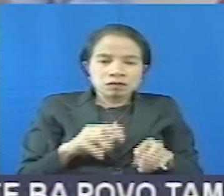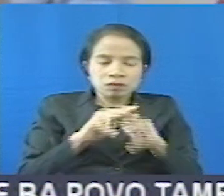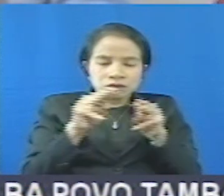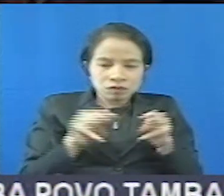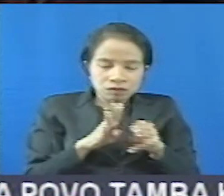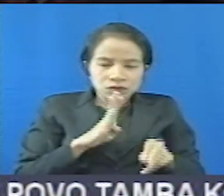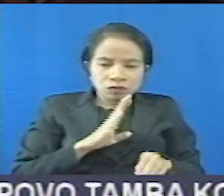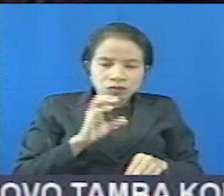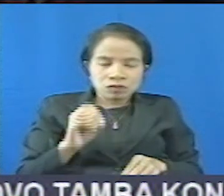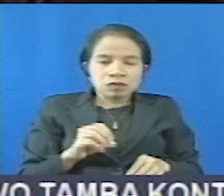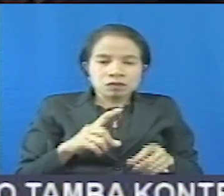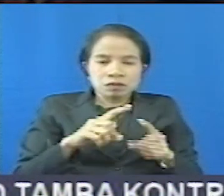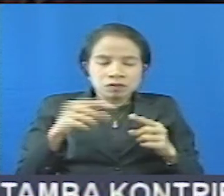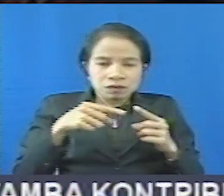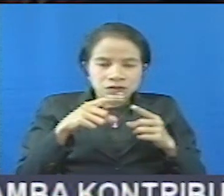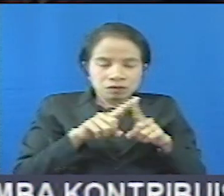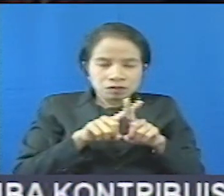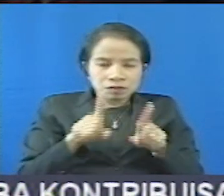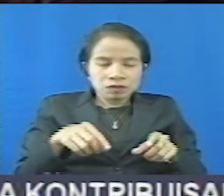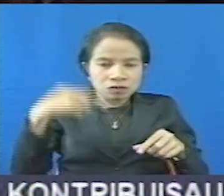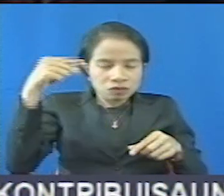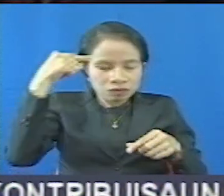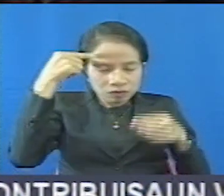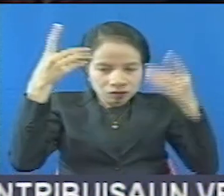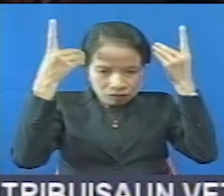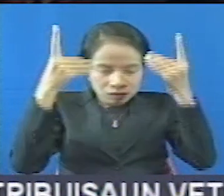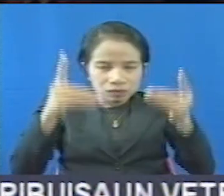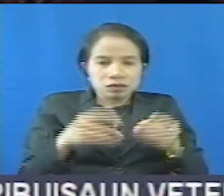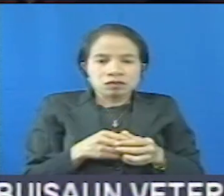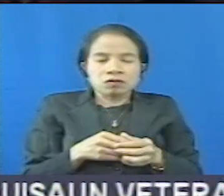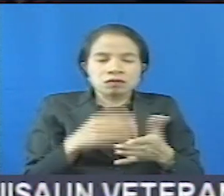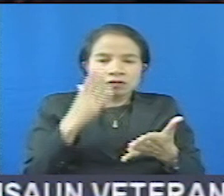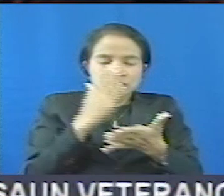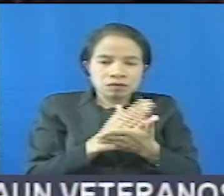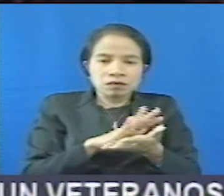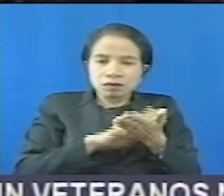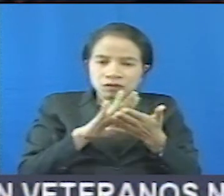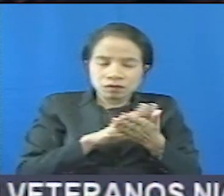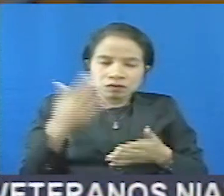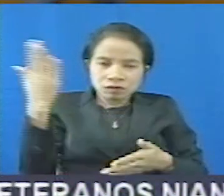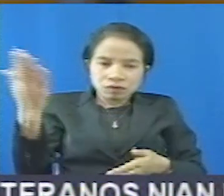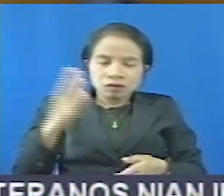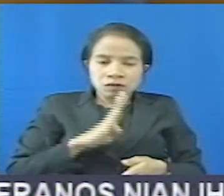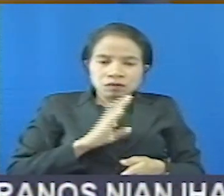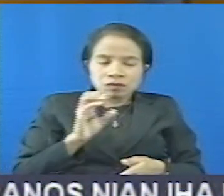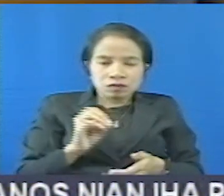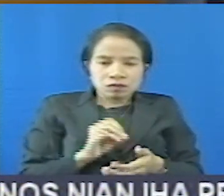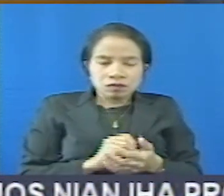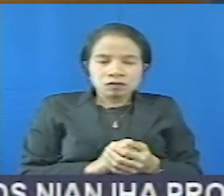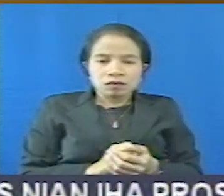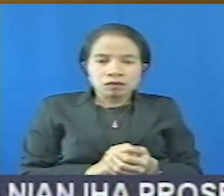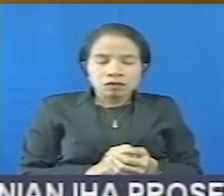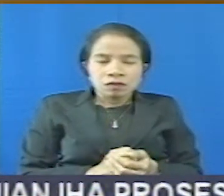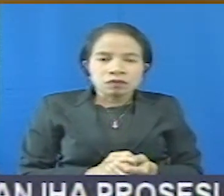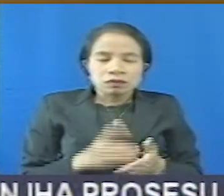mas que governo decide ona onde recoto cerca sanitária e a Bobonaru. Focus agora para hoje, semana ida, semana rua